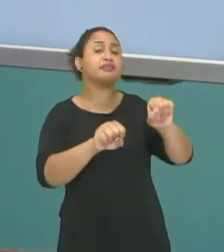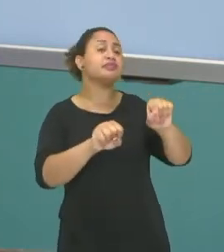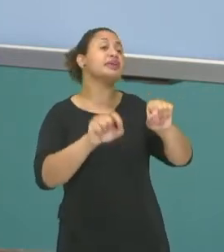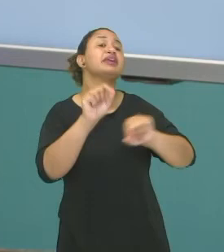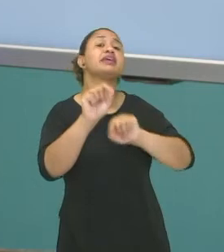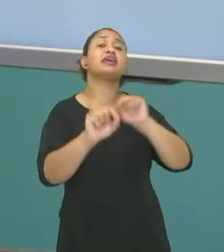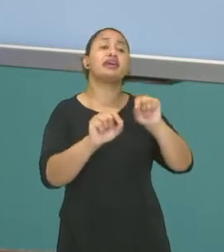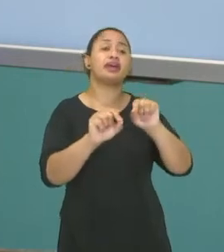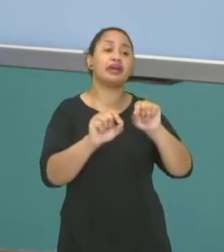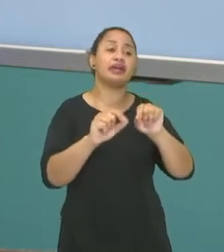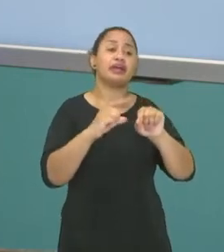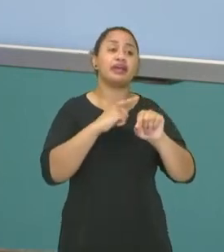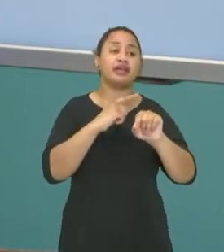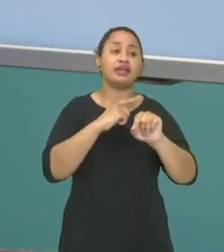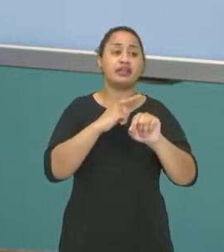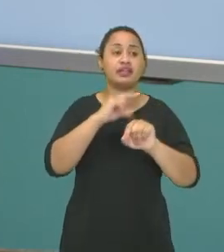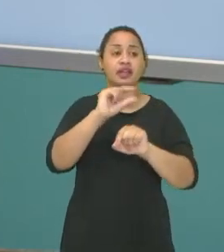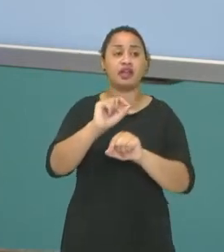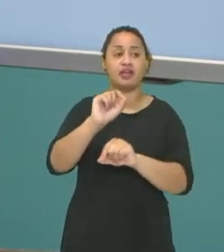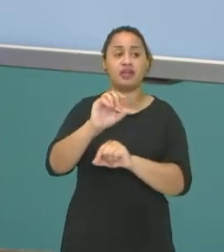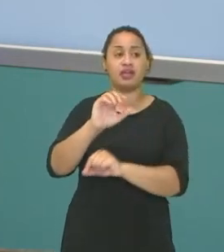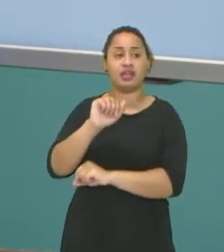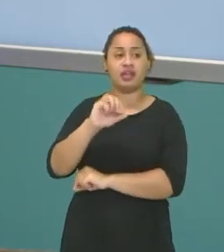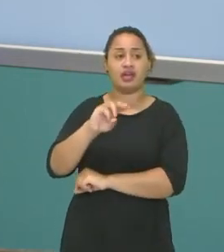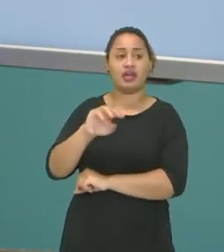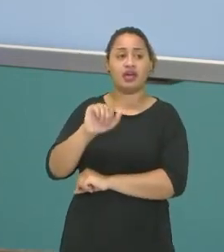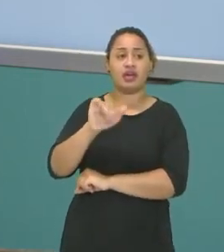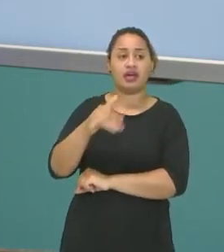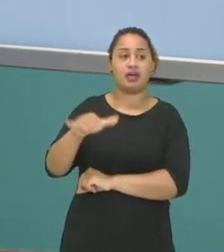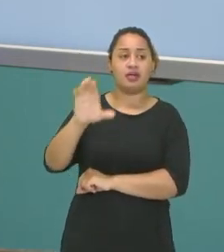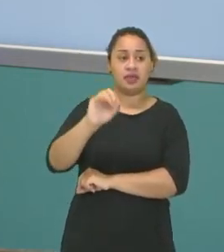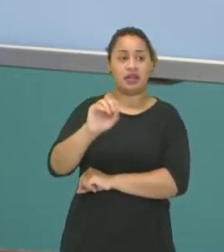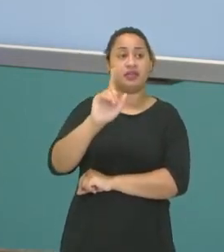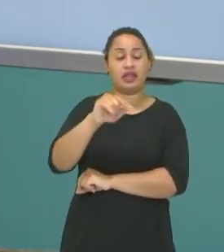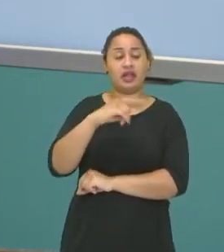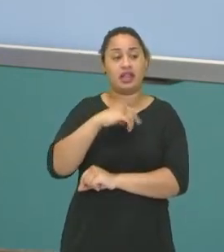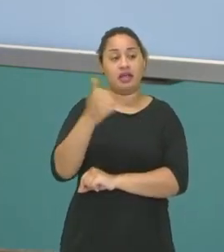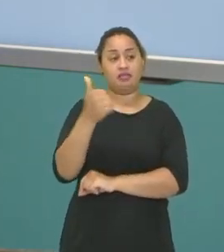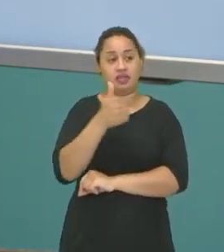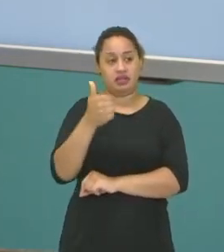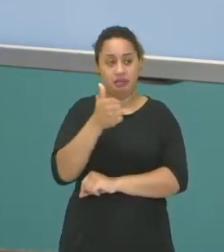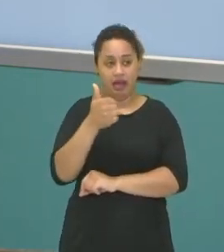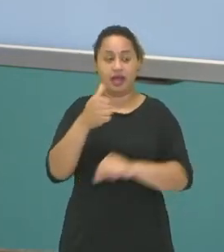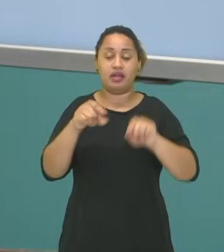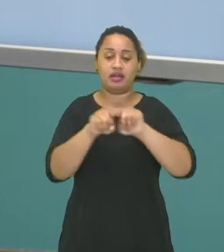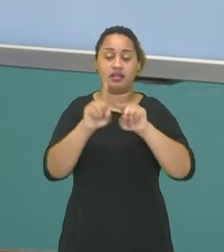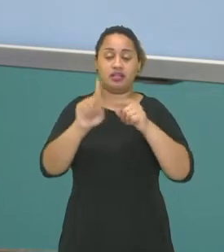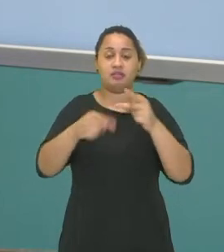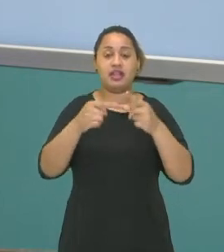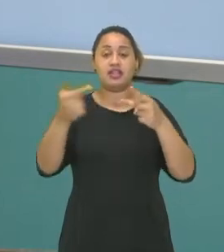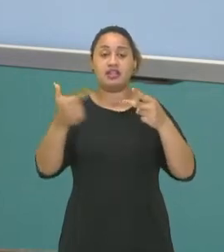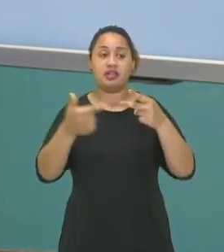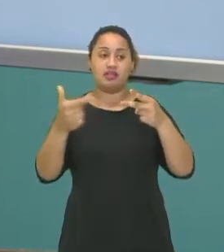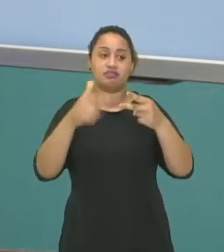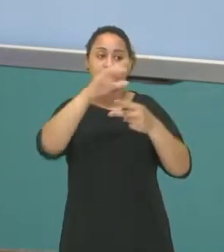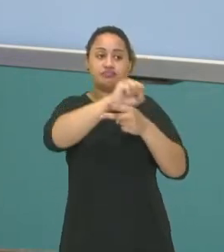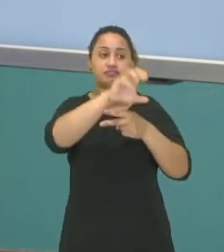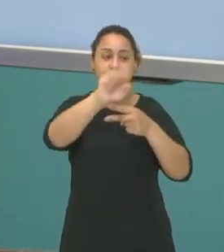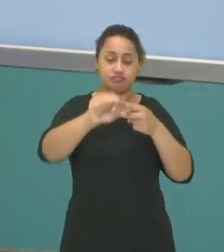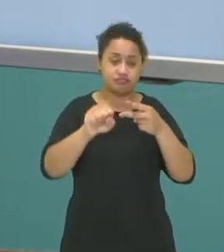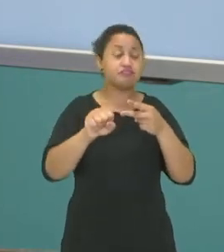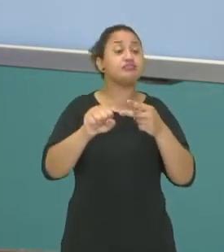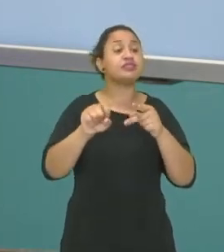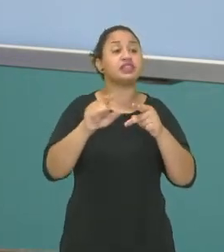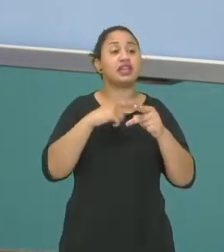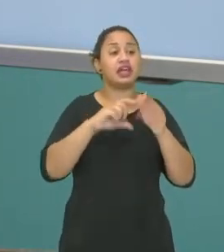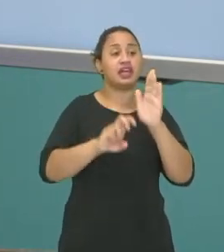indivíduo? Então, nós temos aqui o chamado camarão-areia. Ele é consumidor primário e consumidor secundário ao mesmo tempo, né? E ele obtém